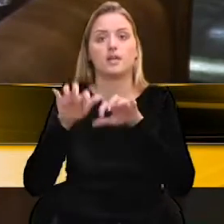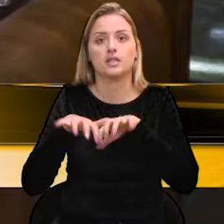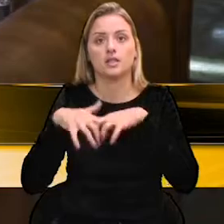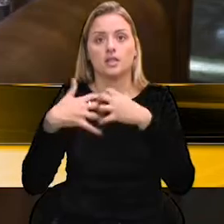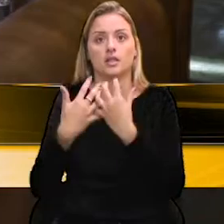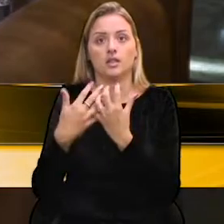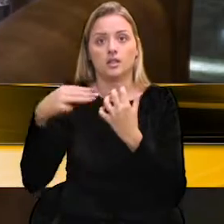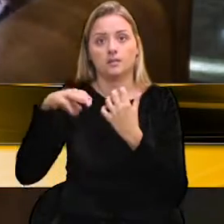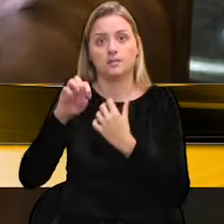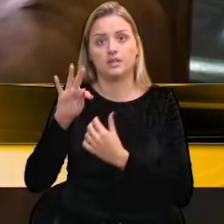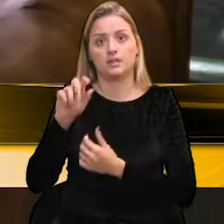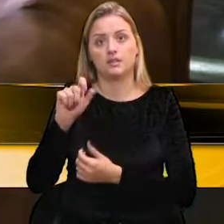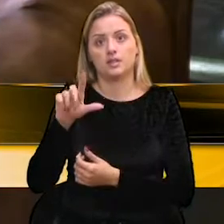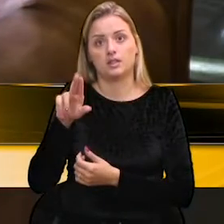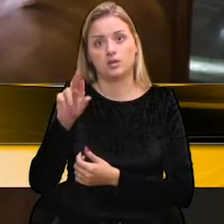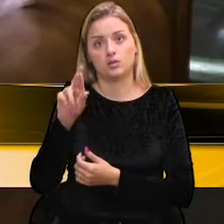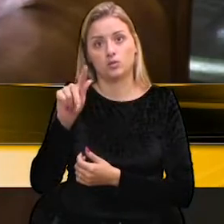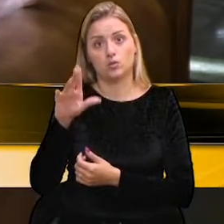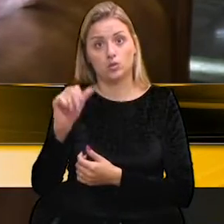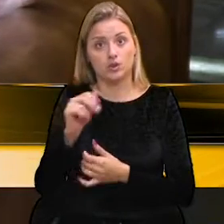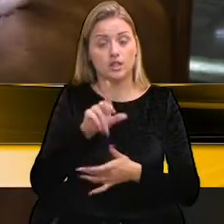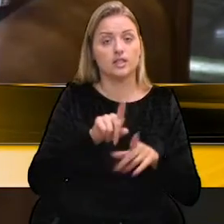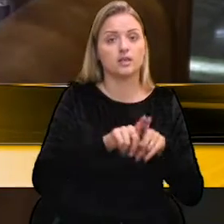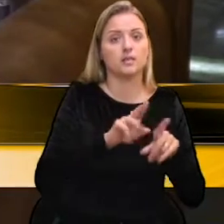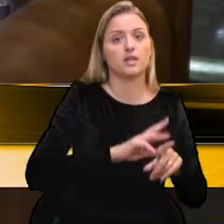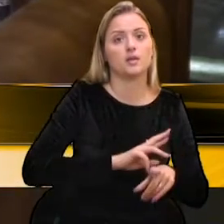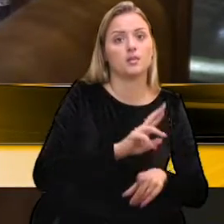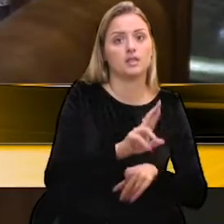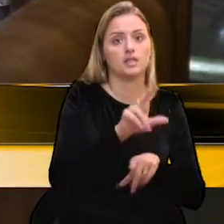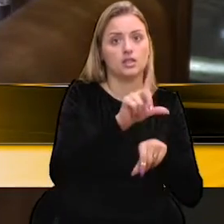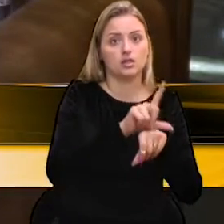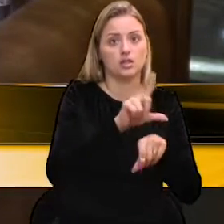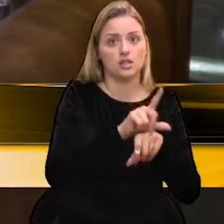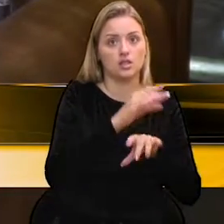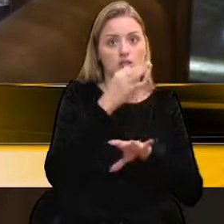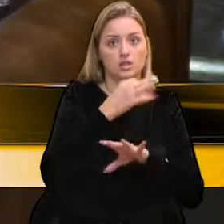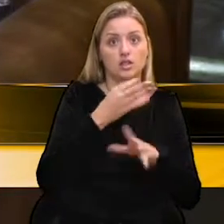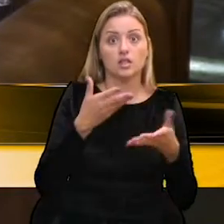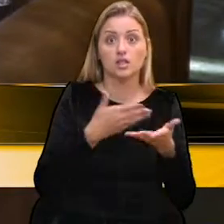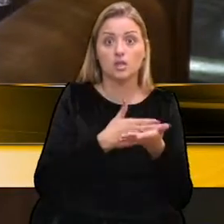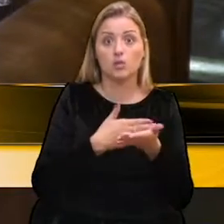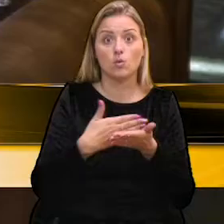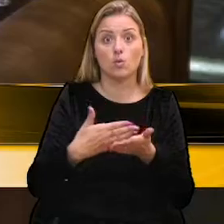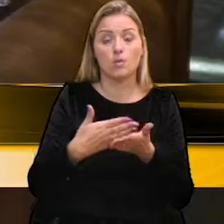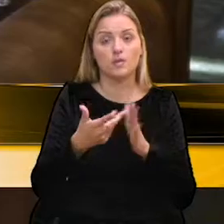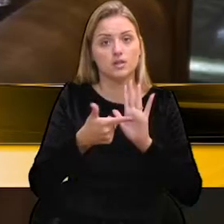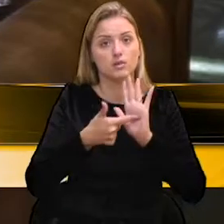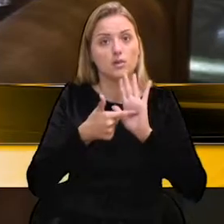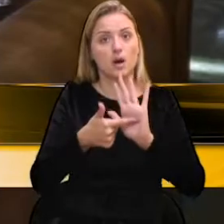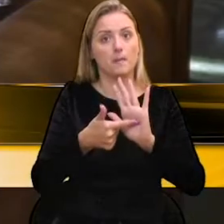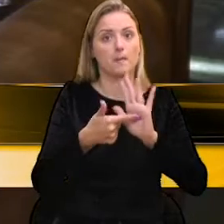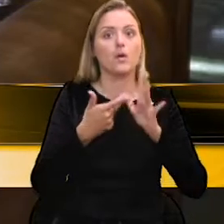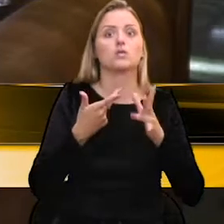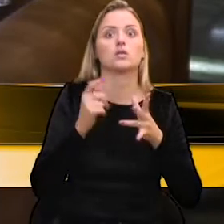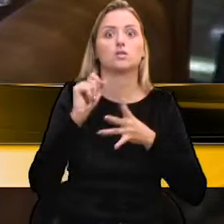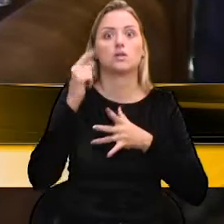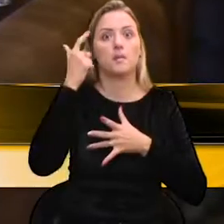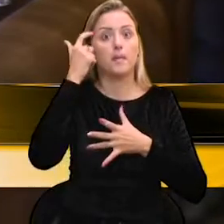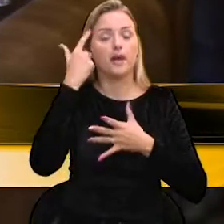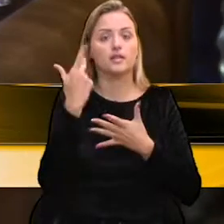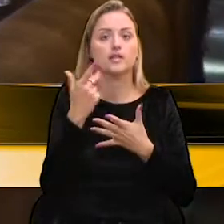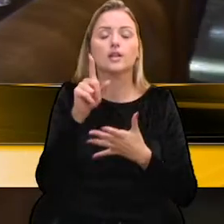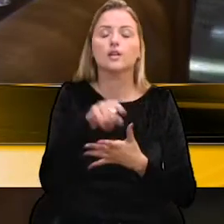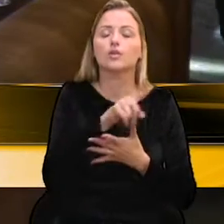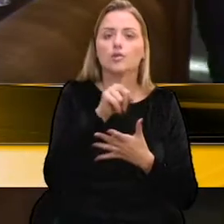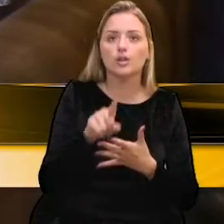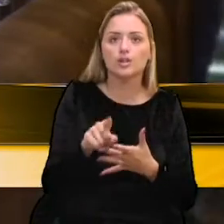representa também os lojistas da nossa cidade, que justamente estão começando a externar seus pensamentos de que o cancelamento do